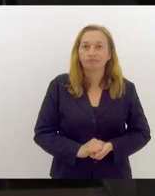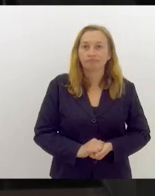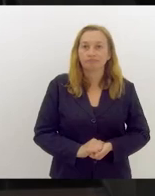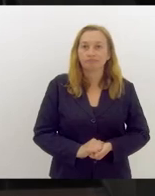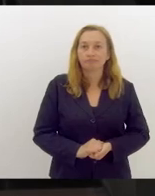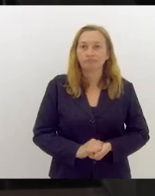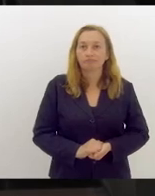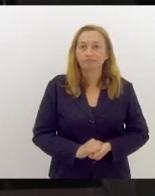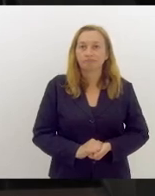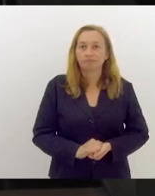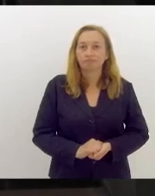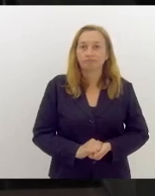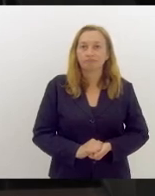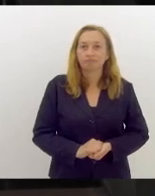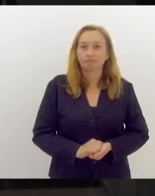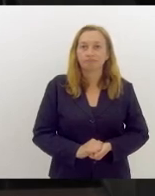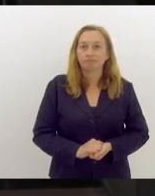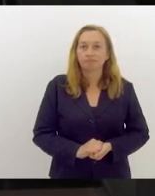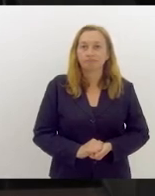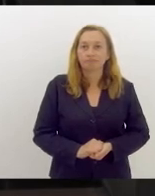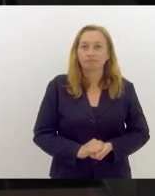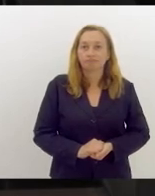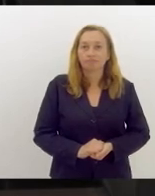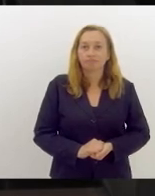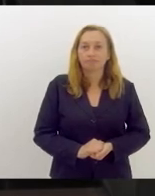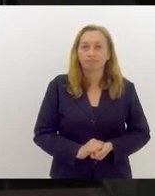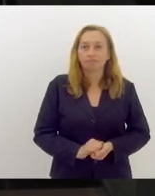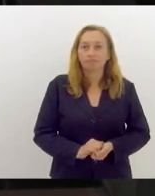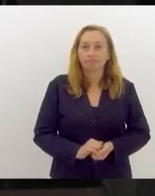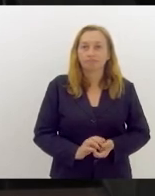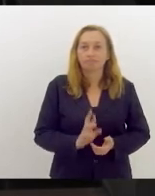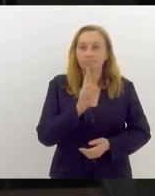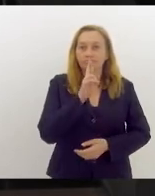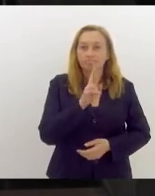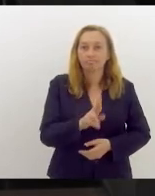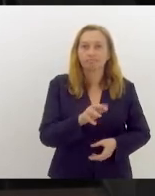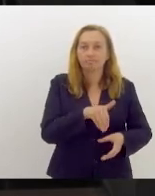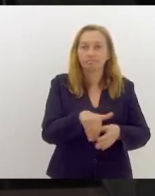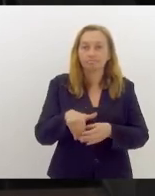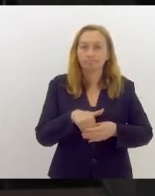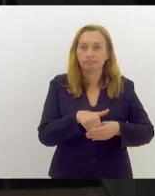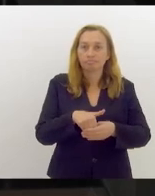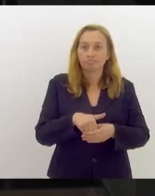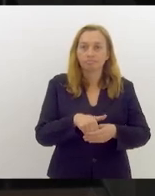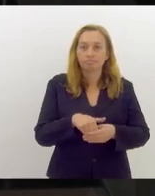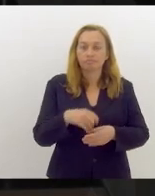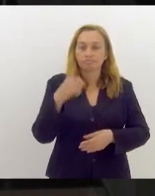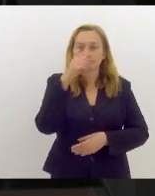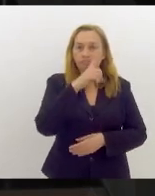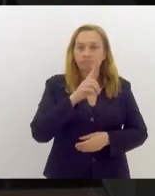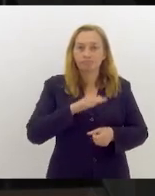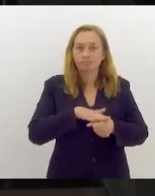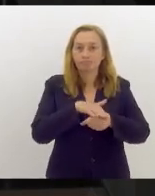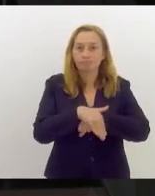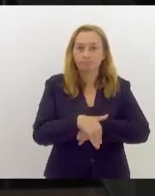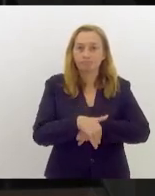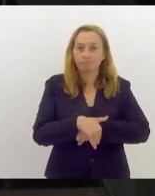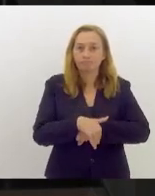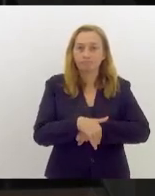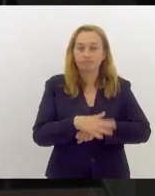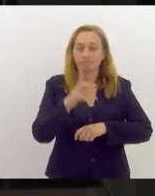ficamos a partir do resultado das eleições de domingo à noite